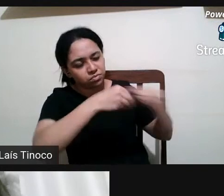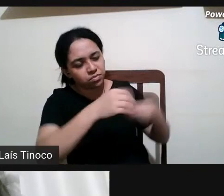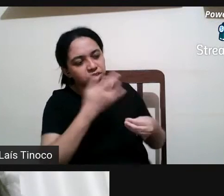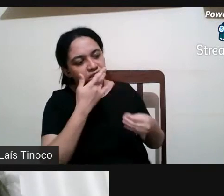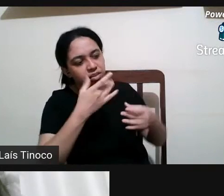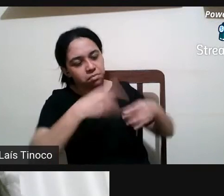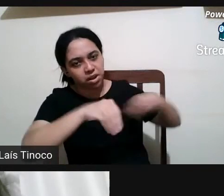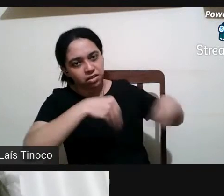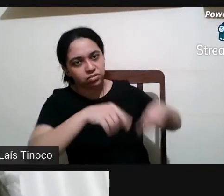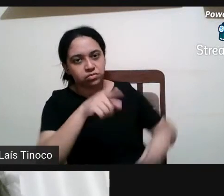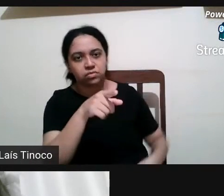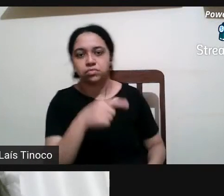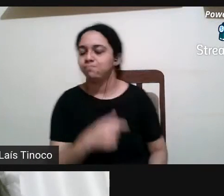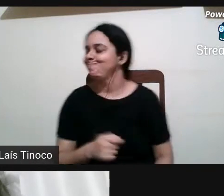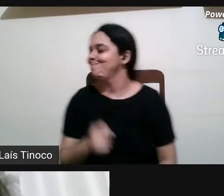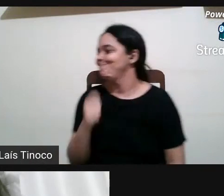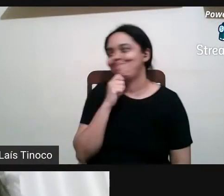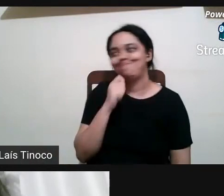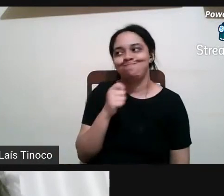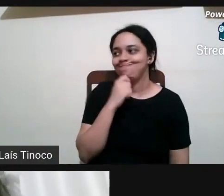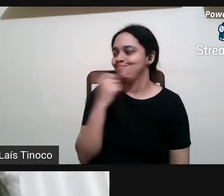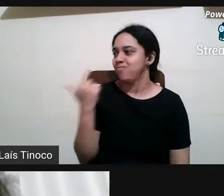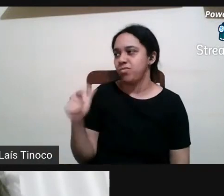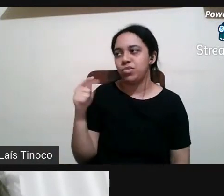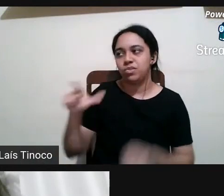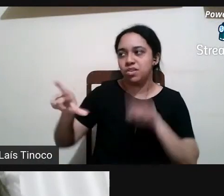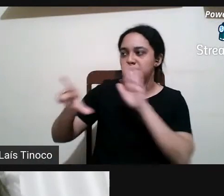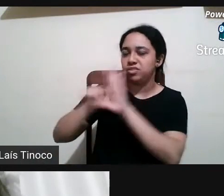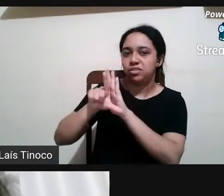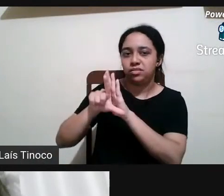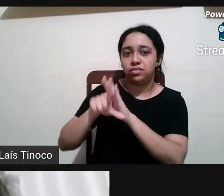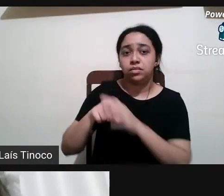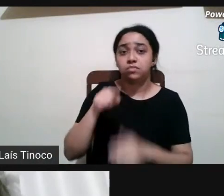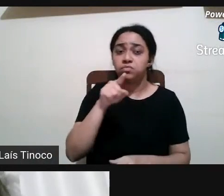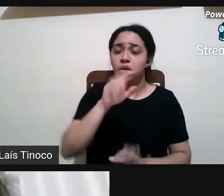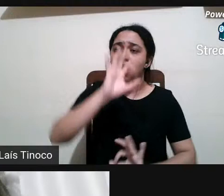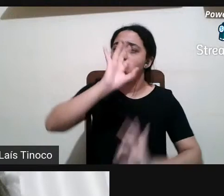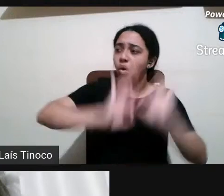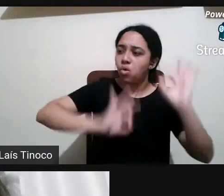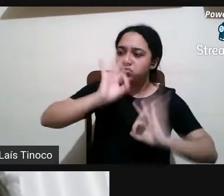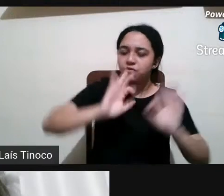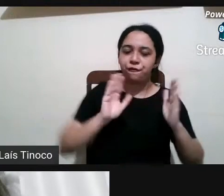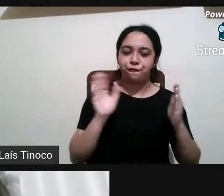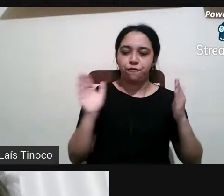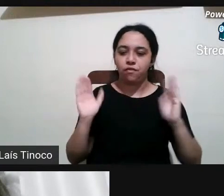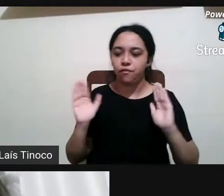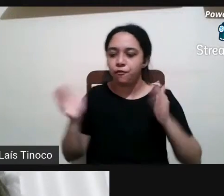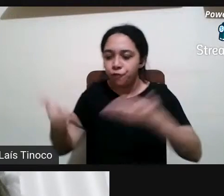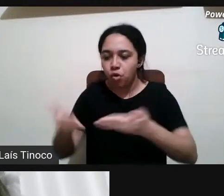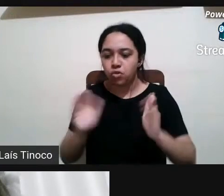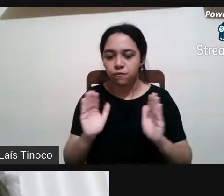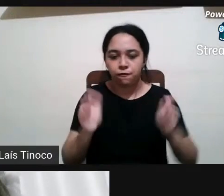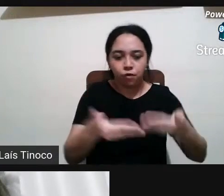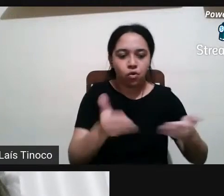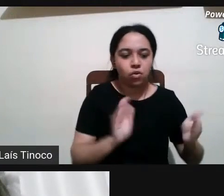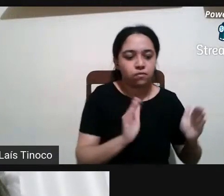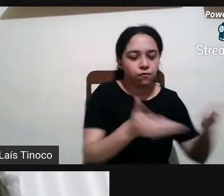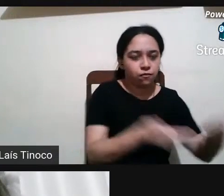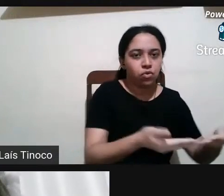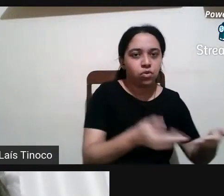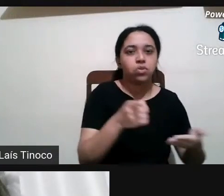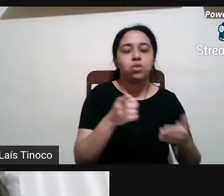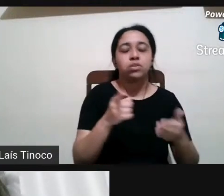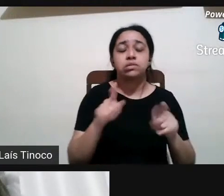Não. Ainda não tem nenhuma legislação nesse sentido. Estão sendo montados muitos fóruns em GTs, né? E aconteceu um em